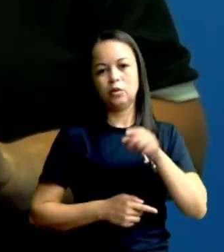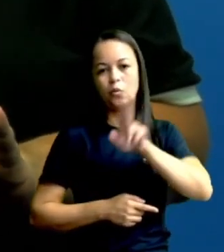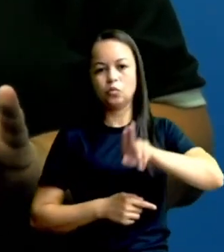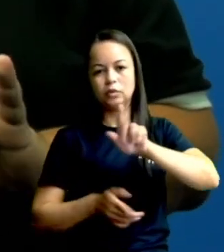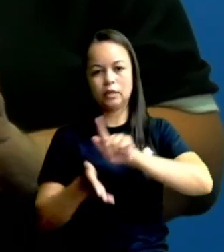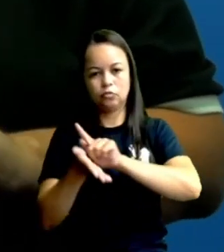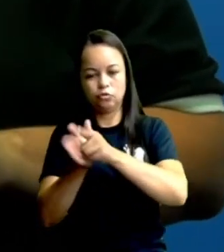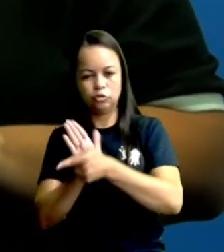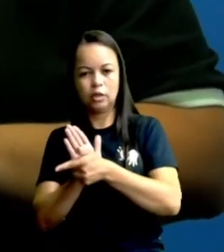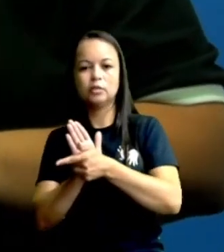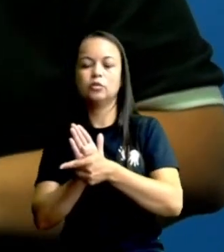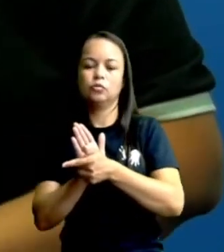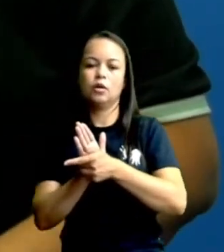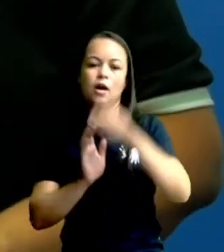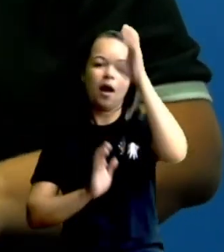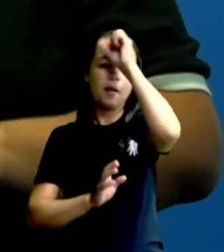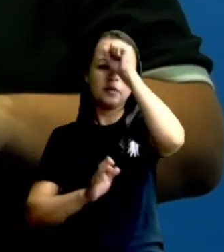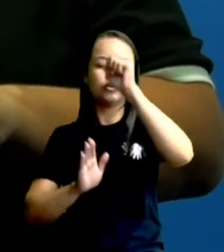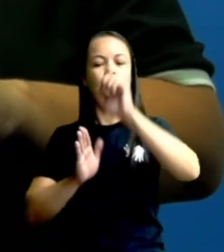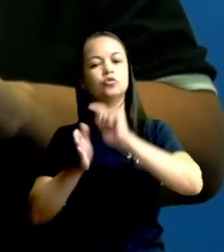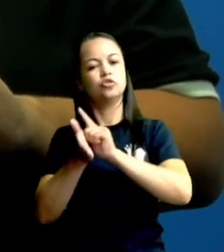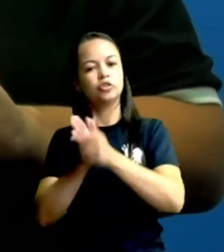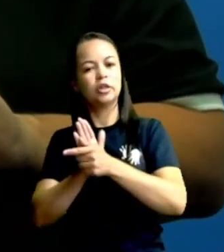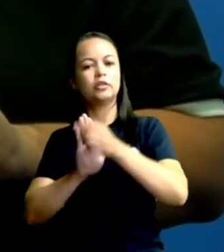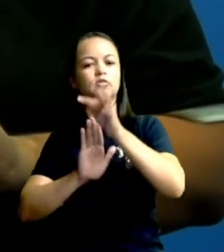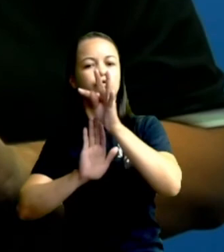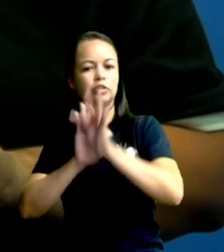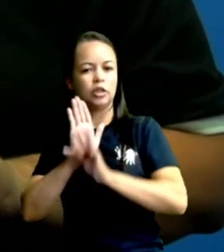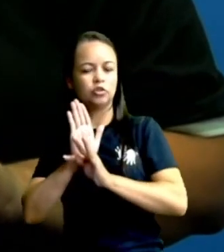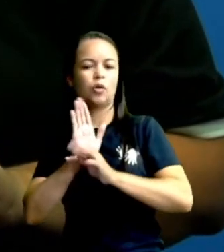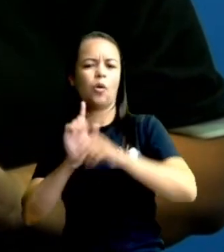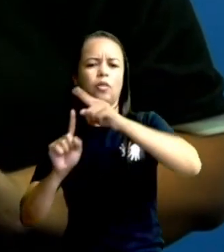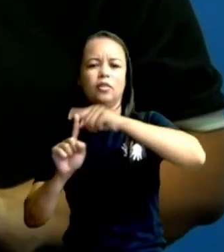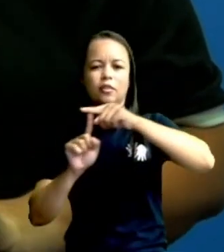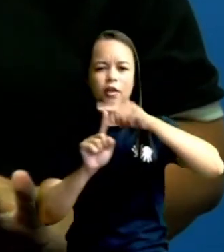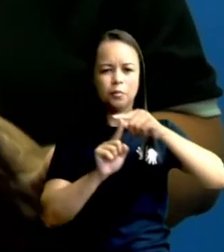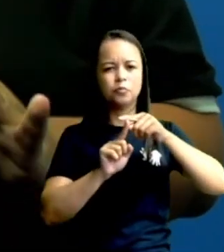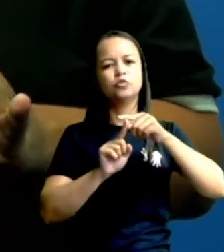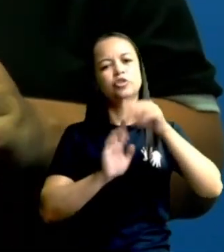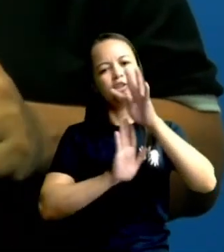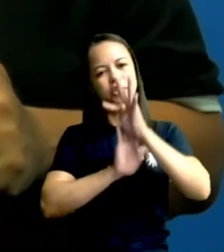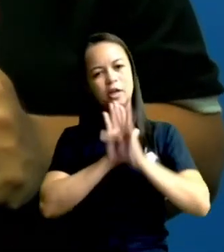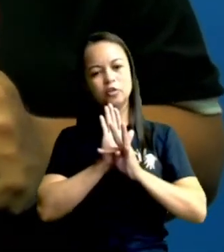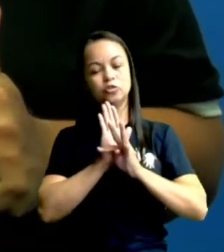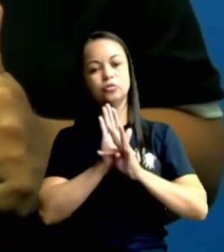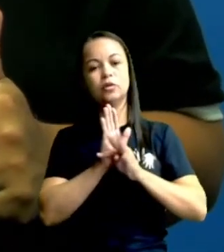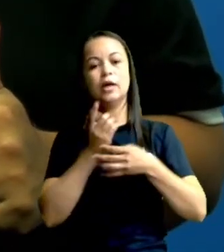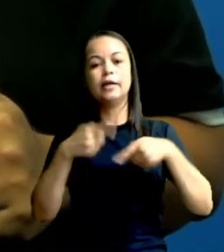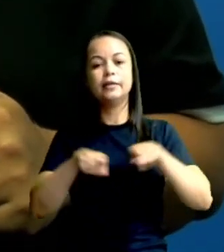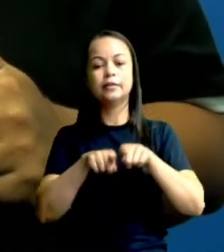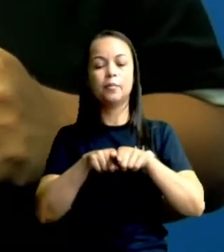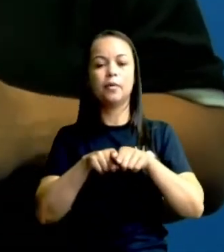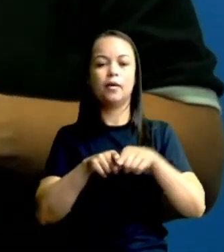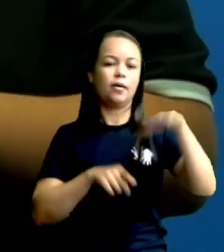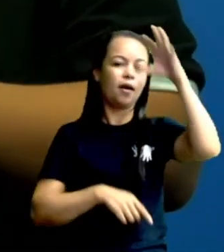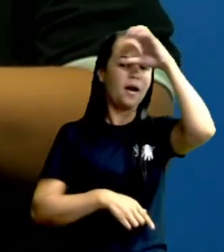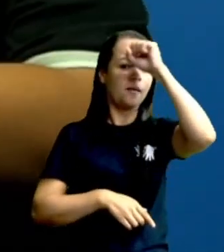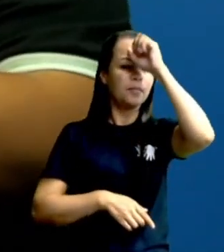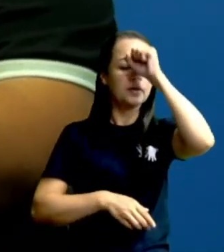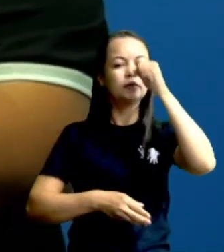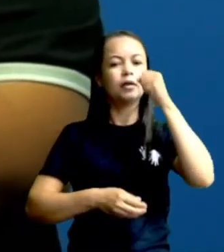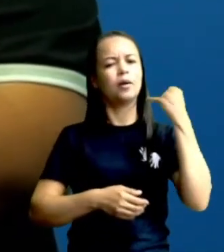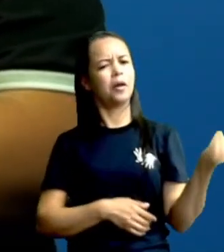aprendemos sobre os gêneros textuais, os tipos textuais E agora aprendemos o